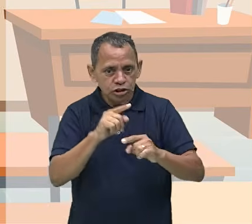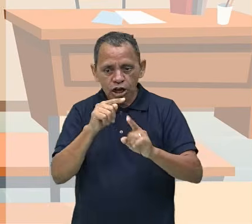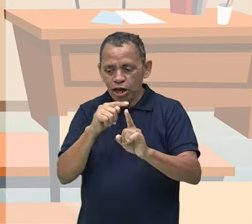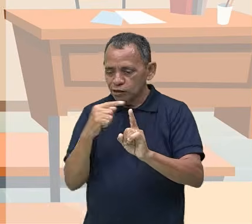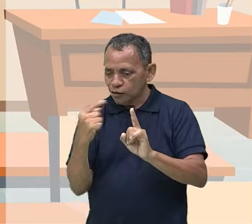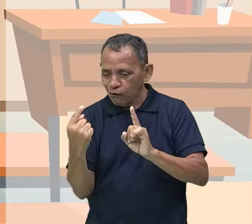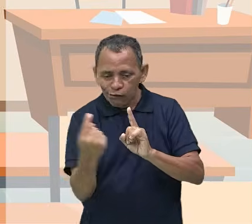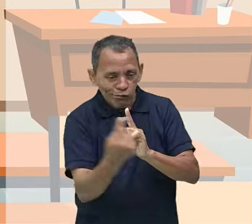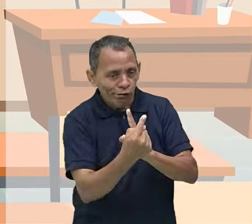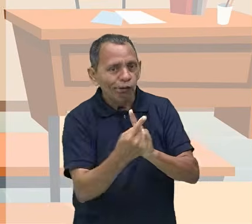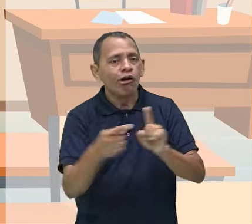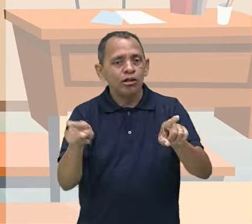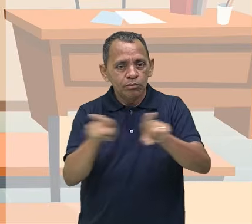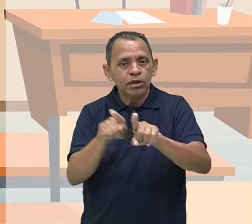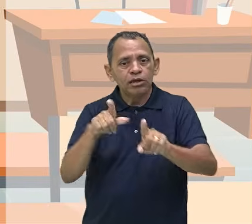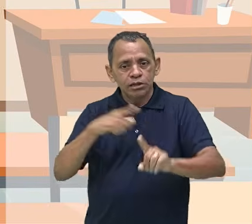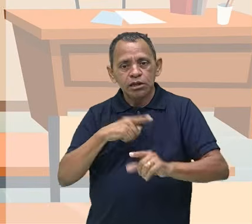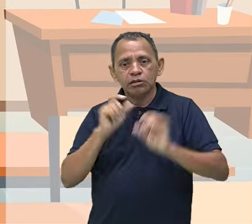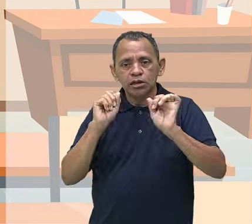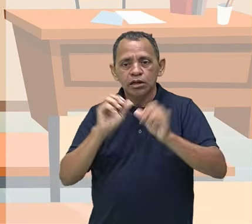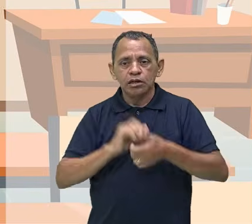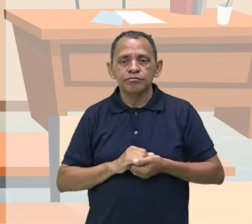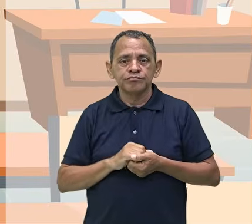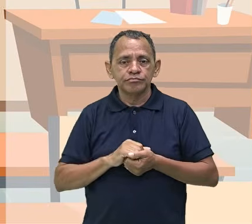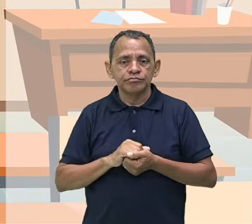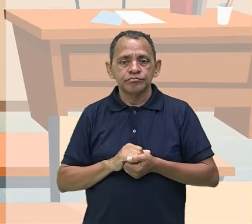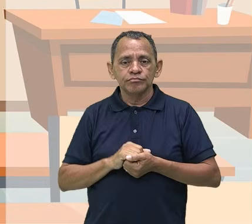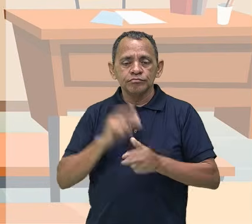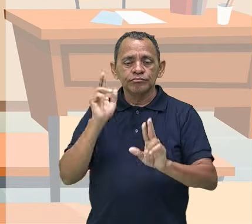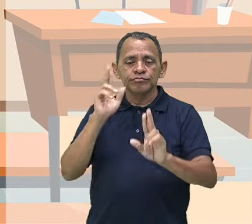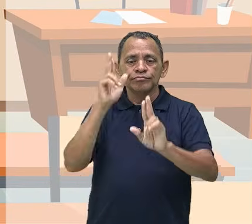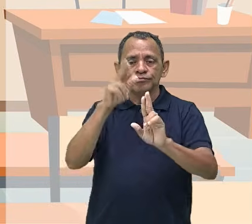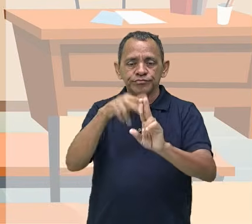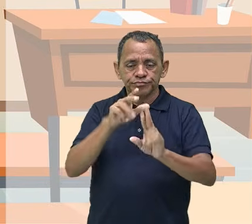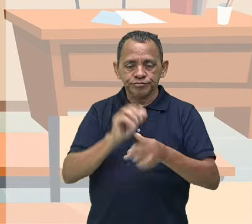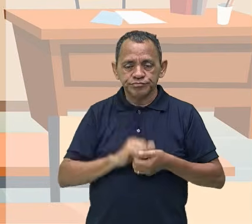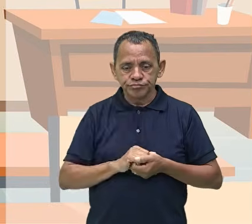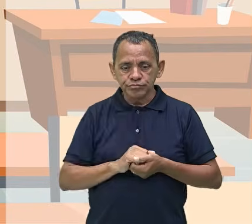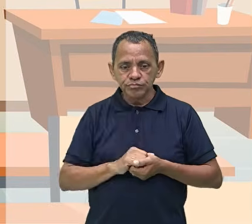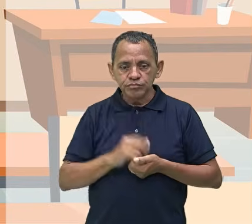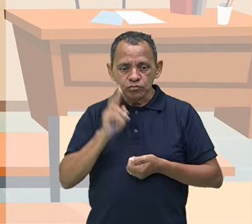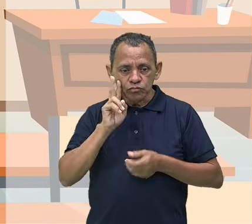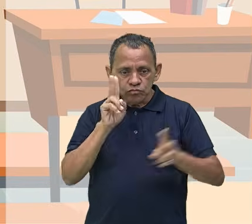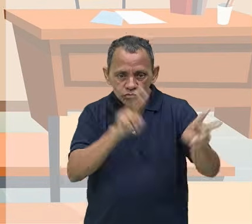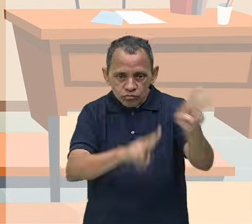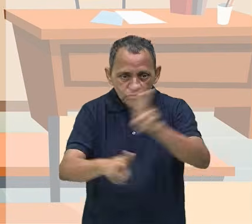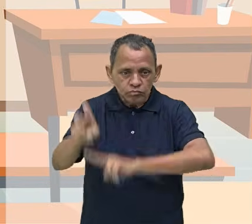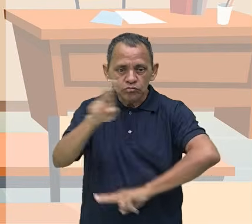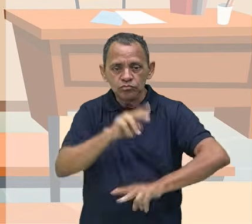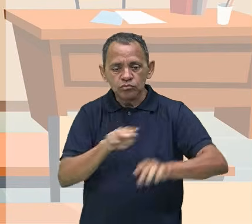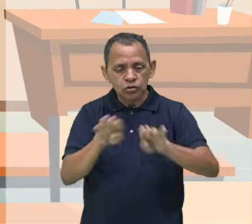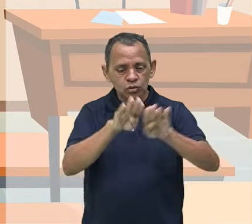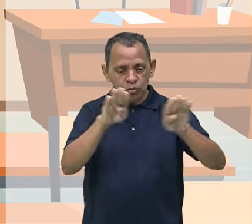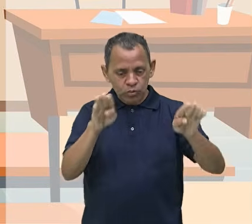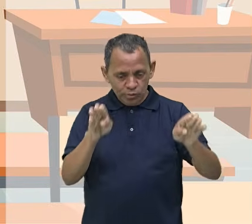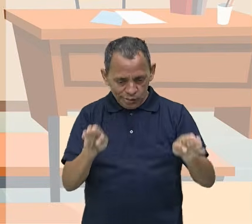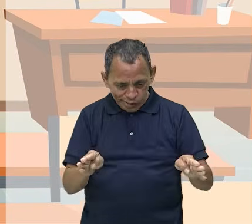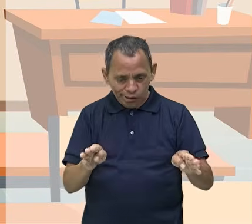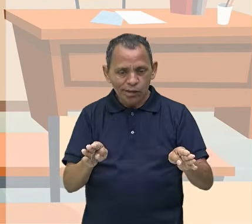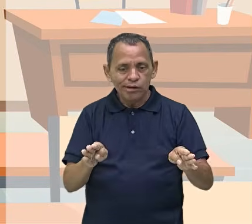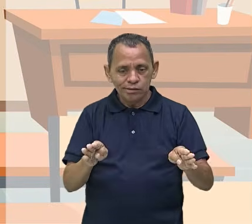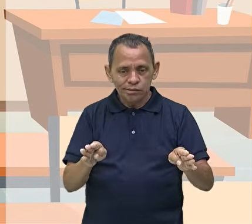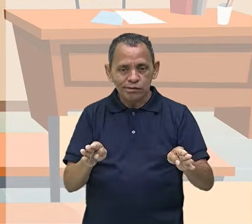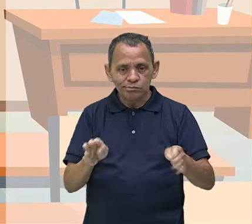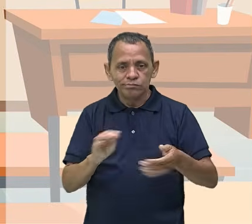de referência, né? Aí, de um lado vai ter a mesa, né? E do outro já vai ser ali um